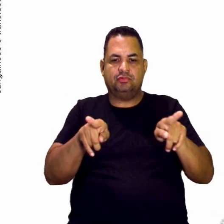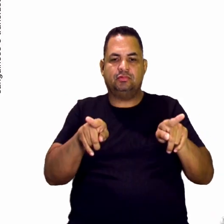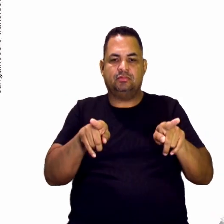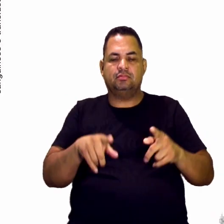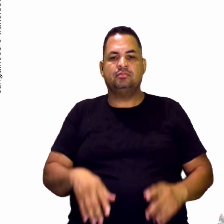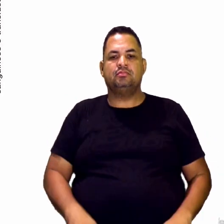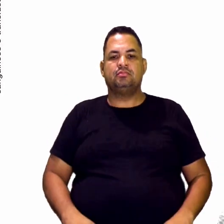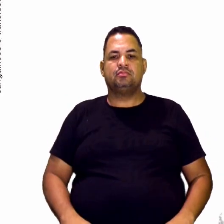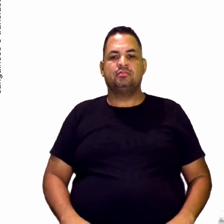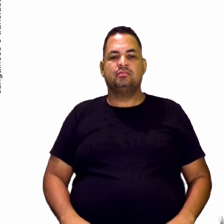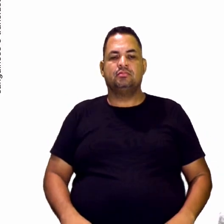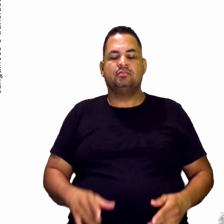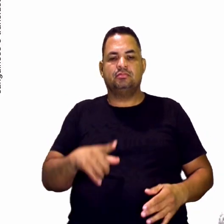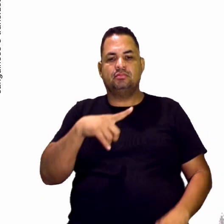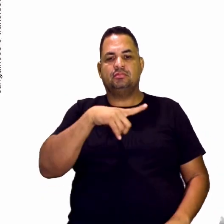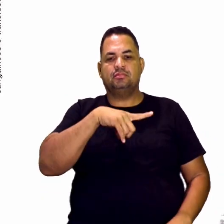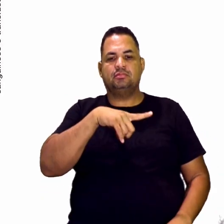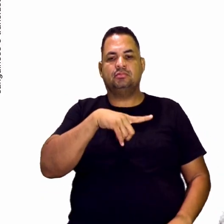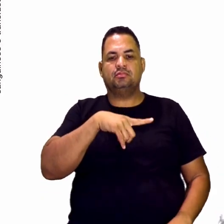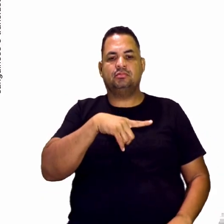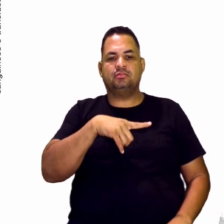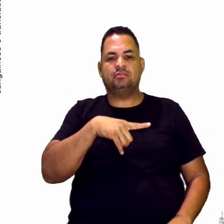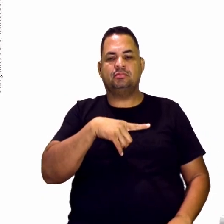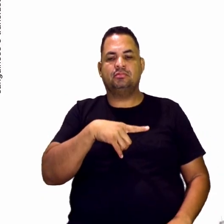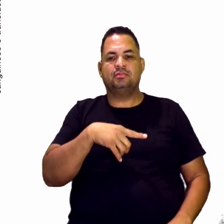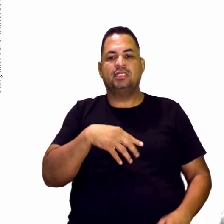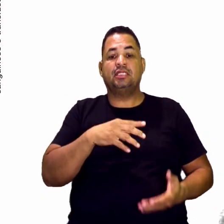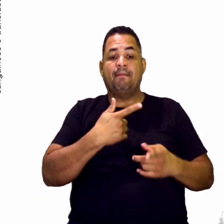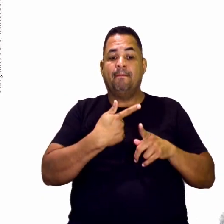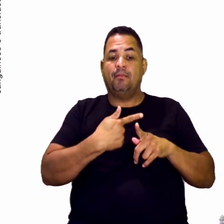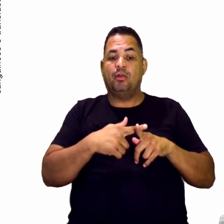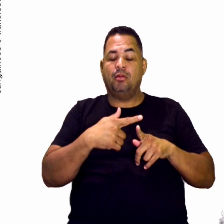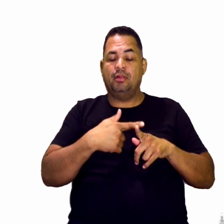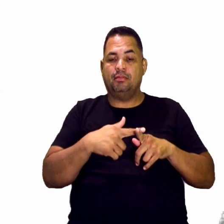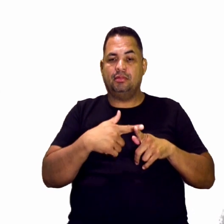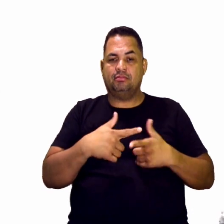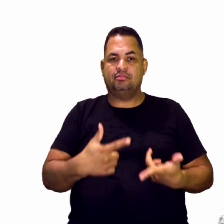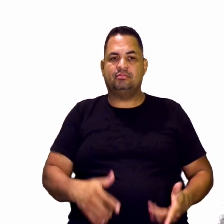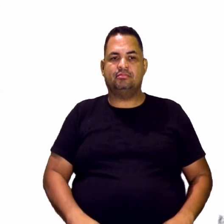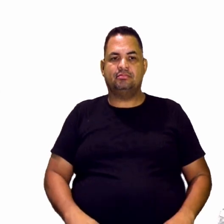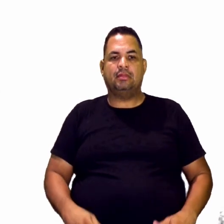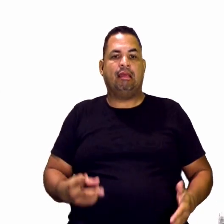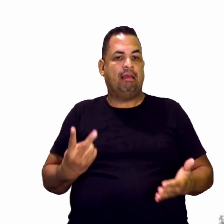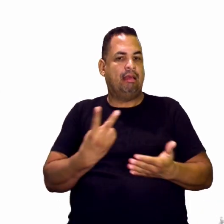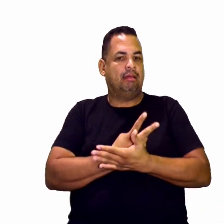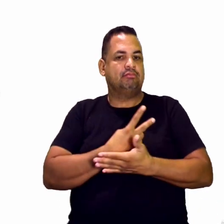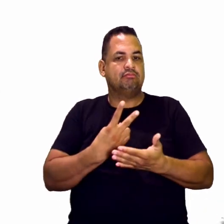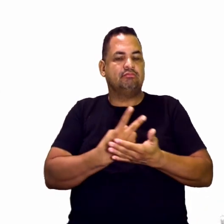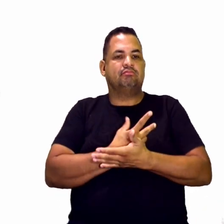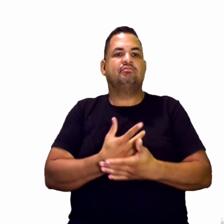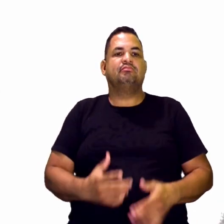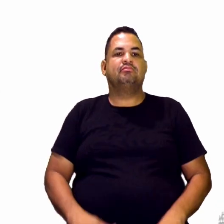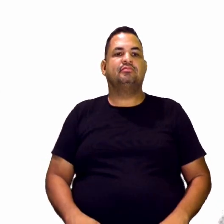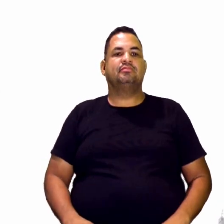aí sim vai dar o grosop, né, que nem diz o outro, vai dar errado.